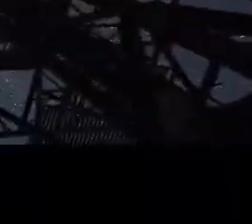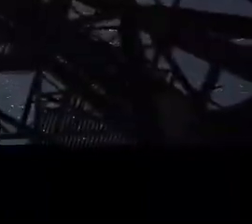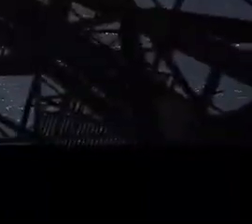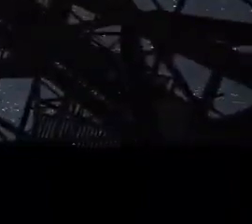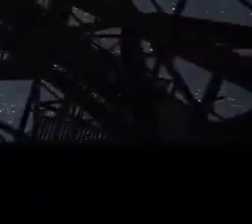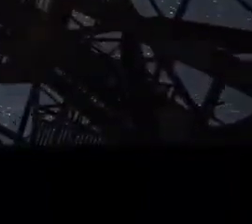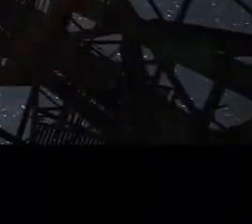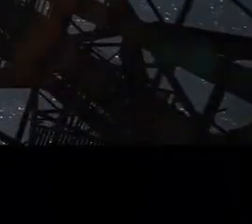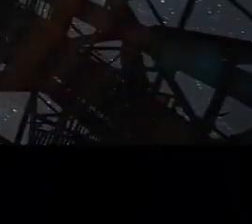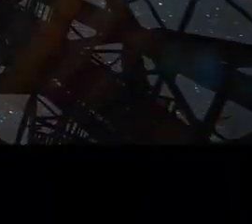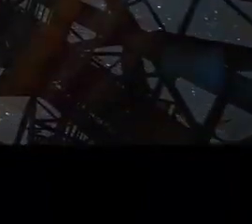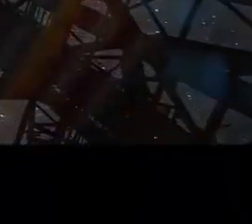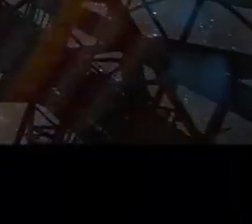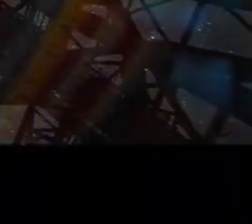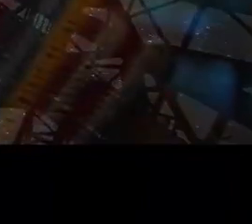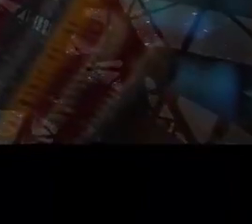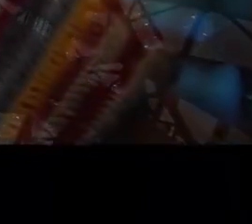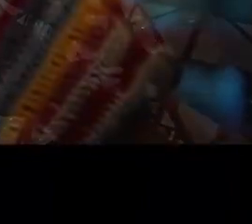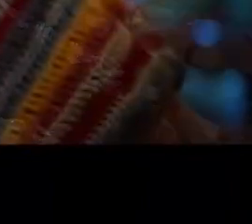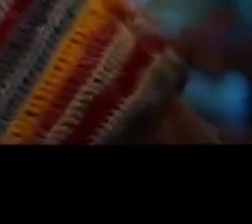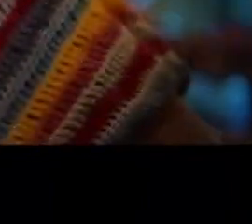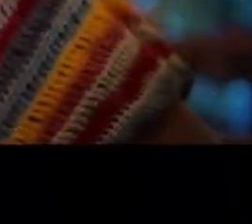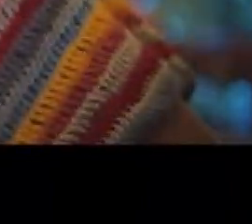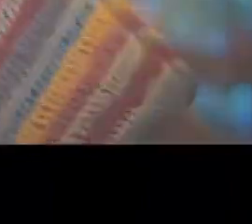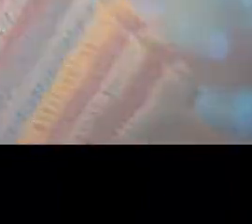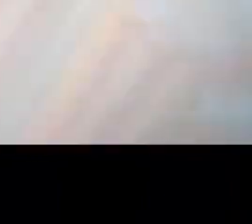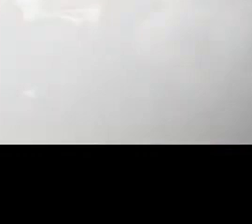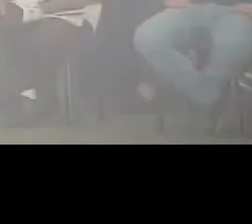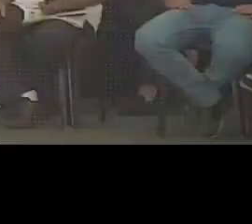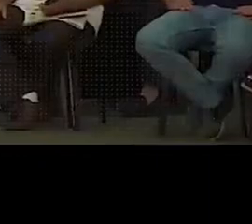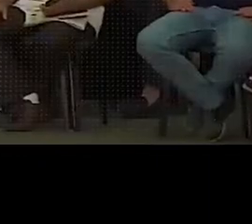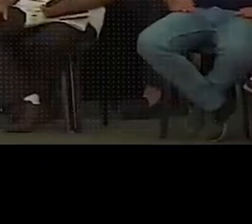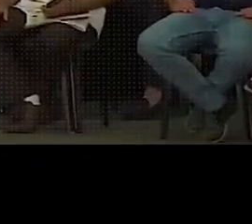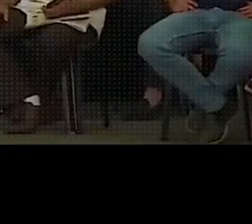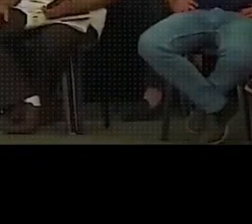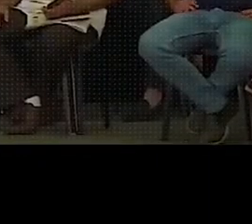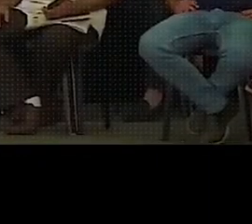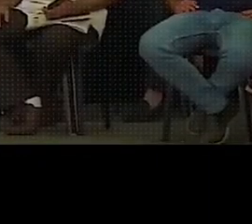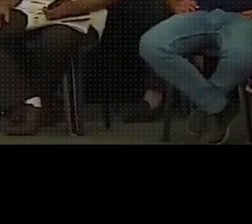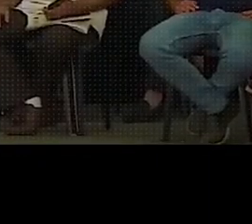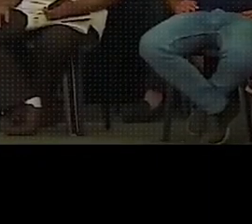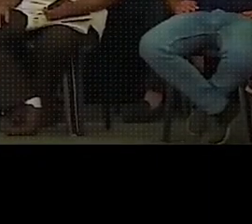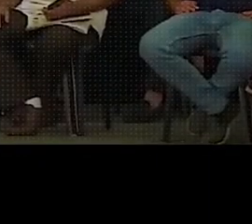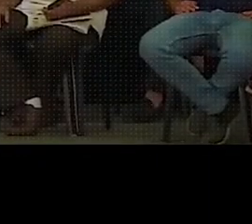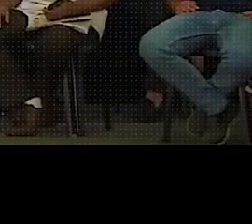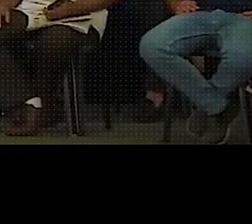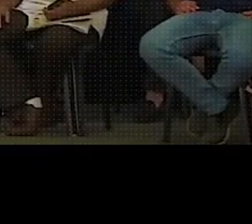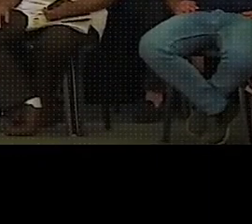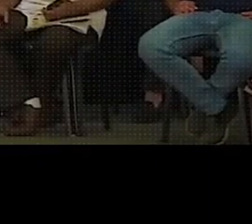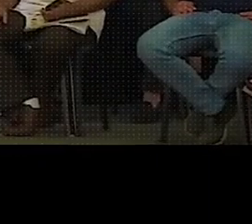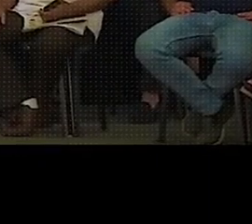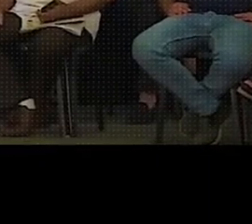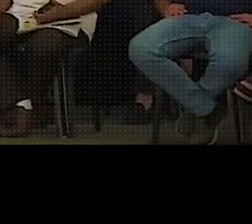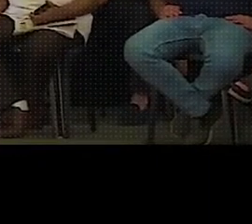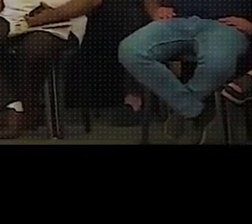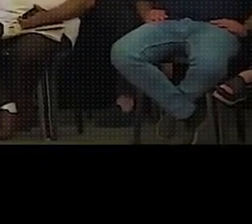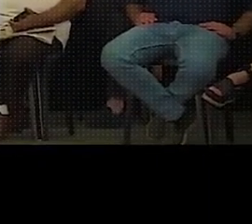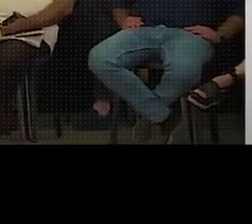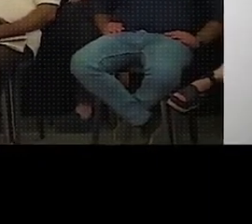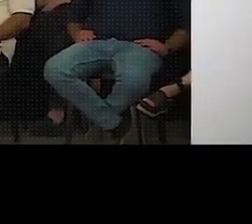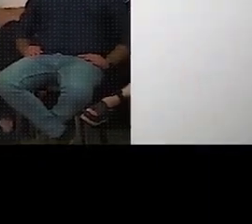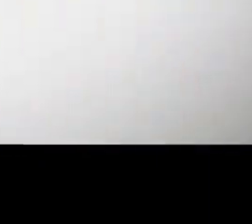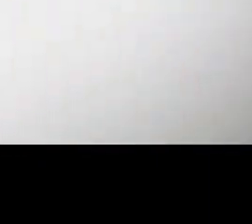tinha certeza que esse dia chegaria. A verdade prevaleceu. Não importa